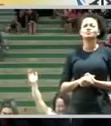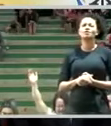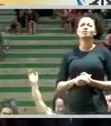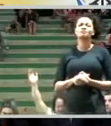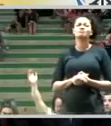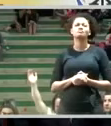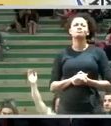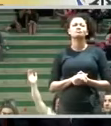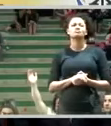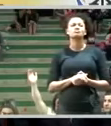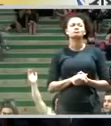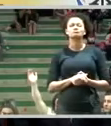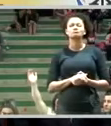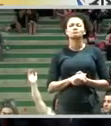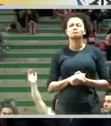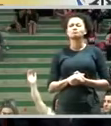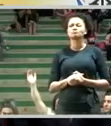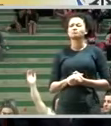E demais.